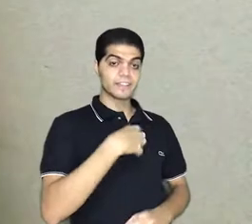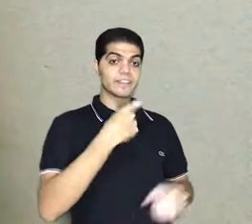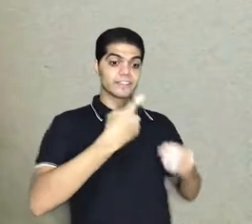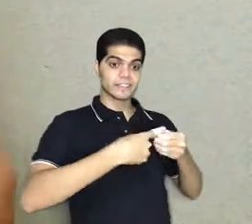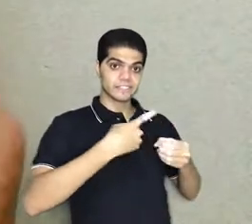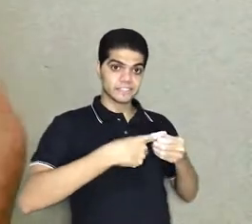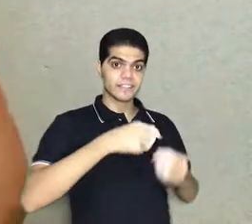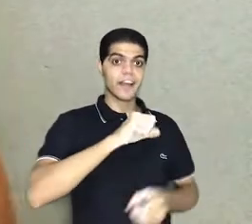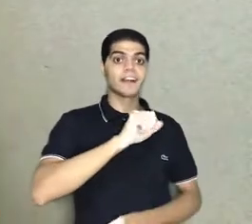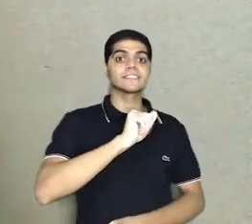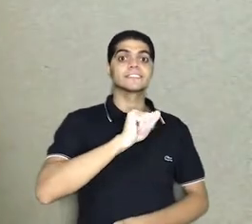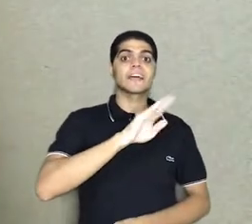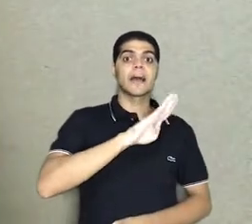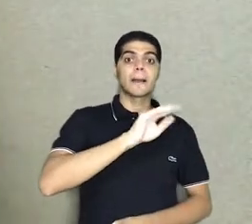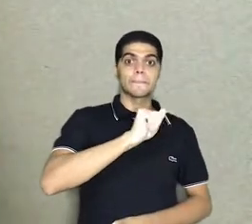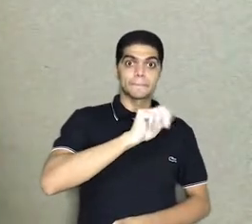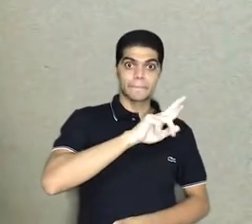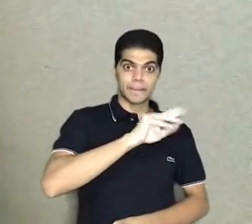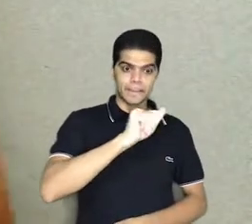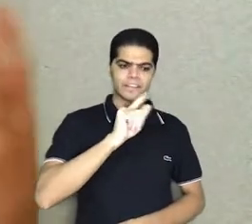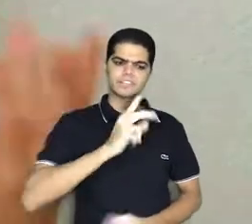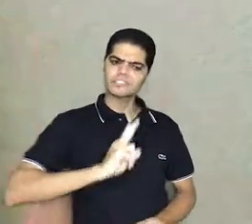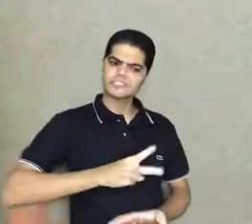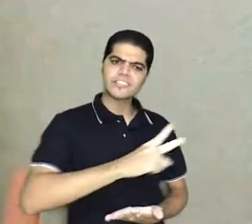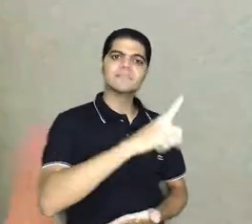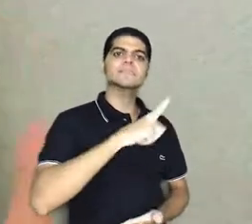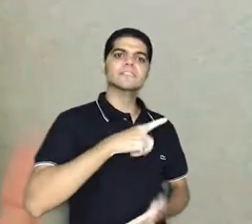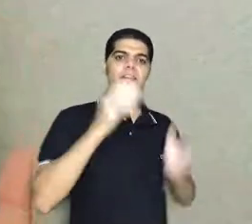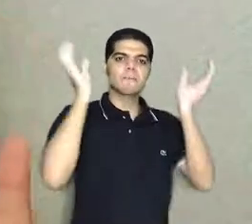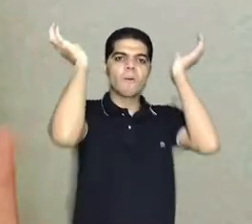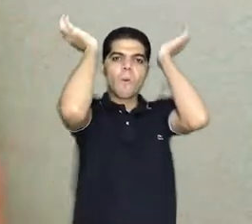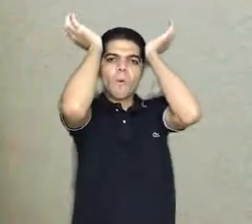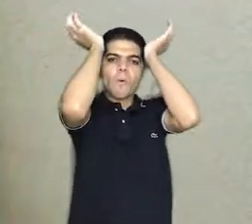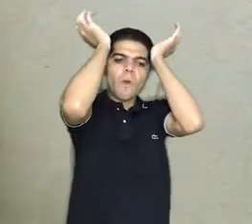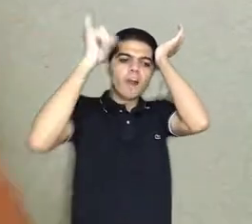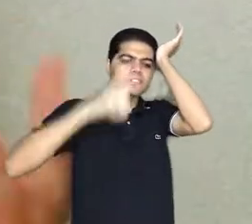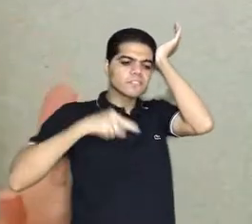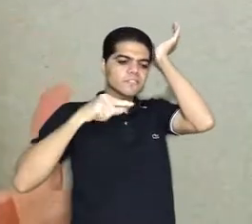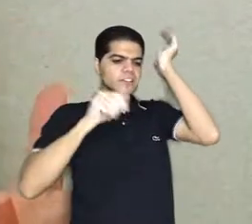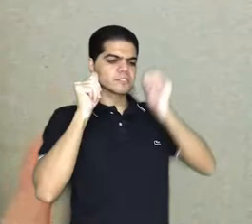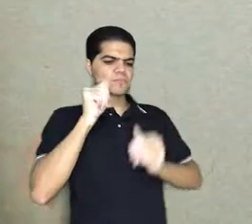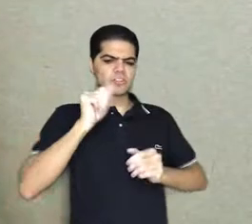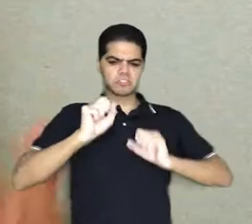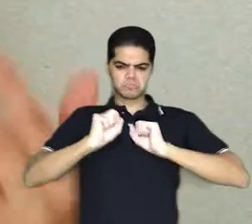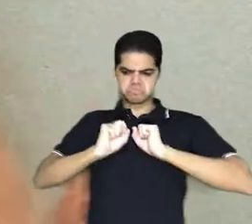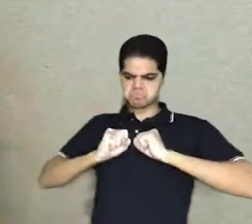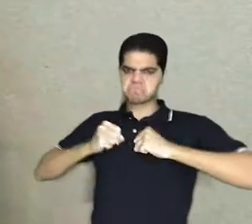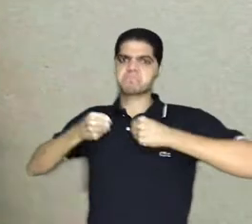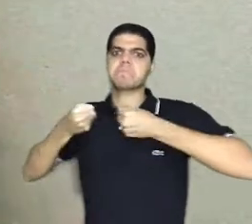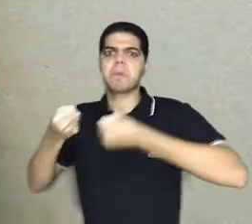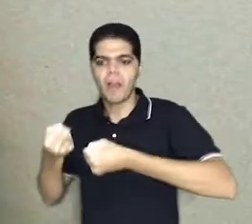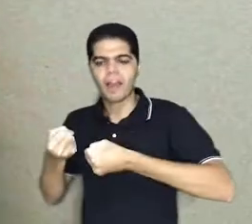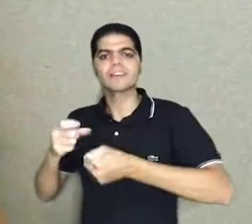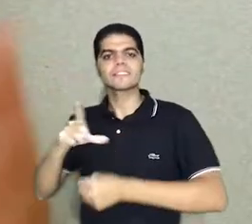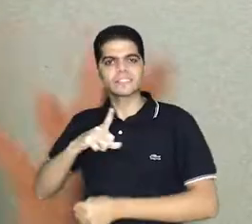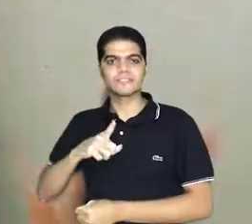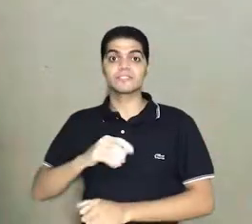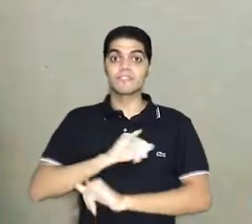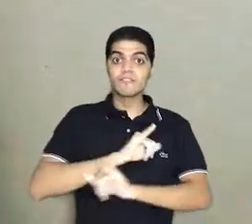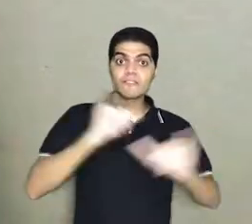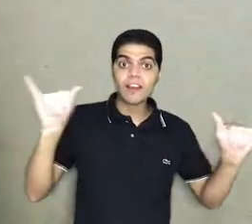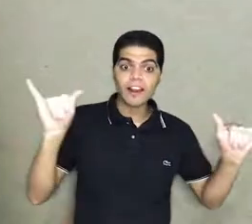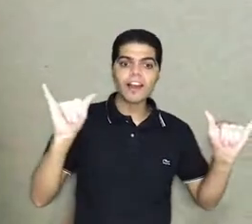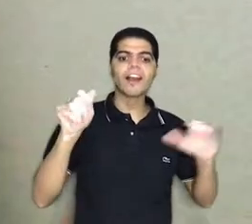Baiano, que relembra a história dessas mulheres que lutaram na independência. Seria interessante, então, trazer para dentro da sala de aula vídeos